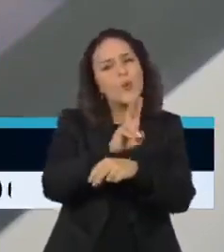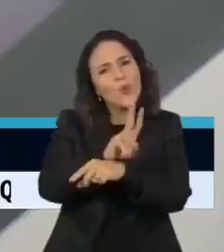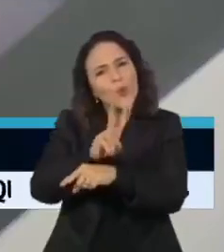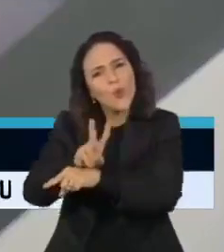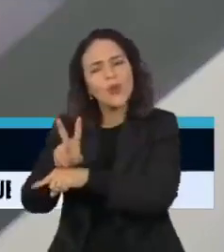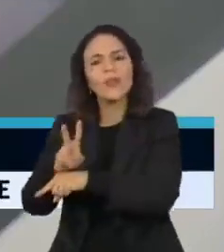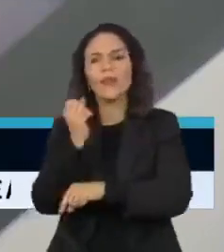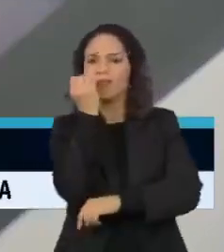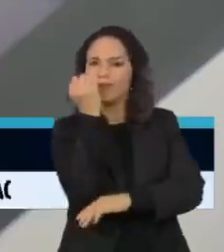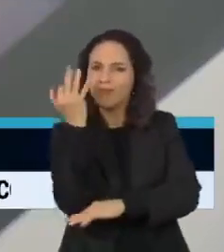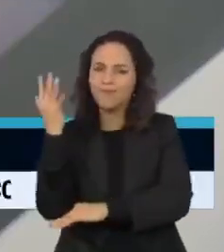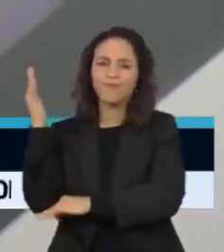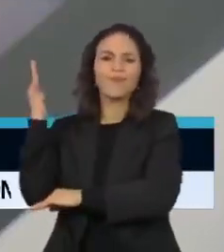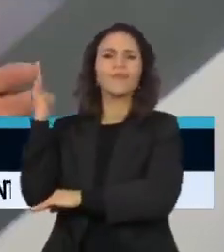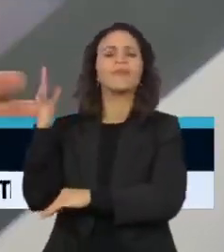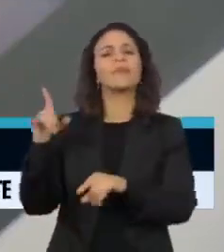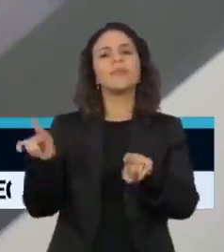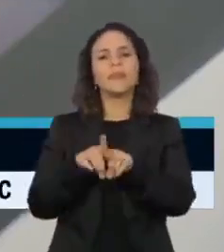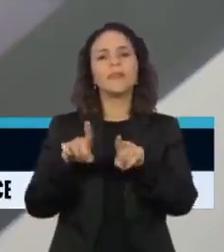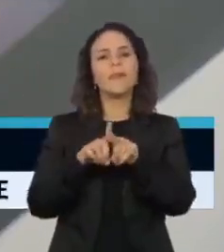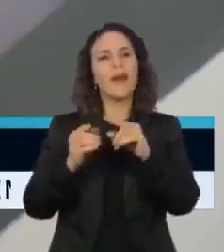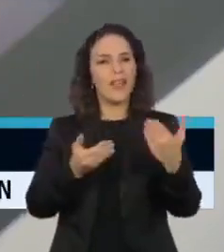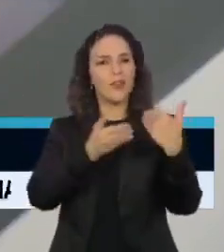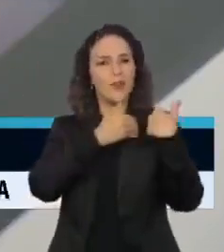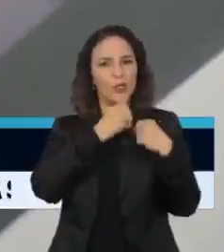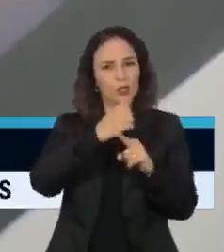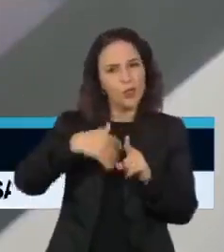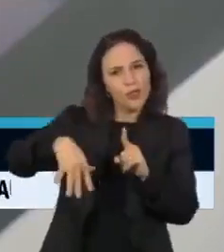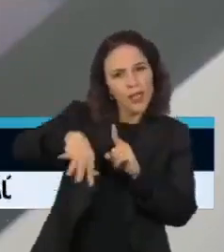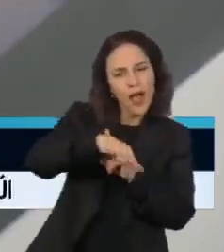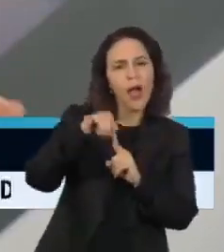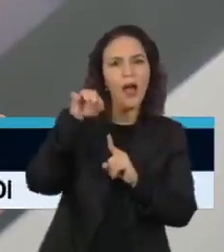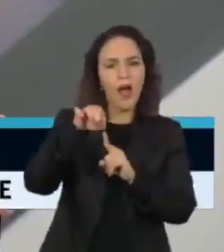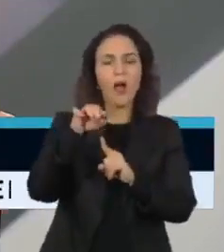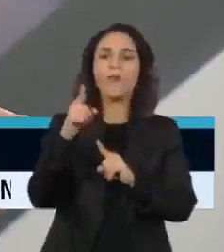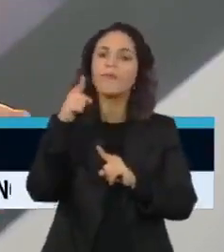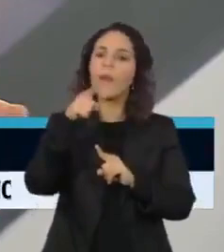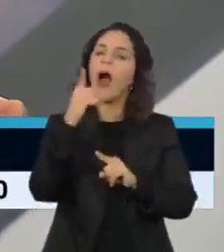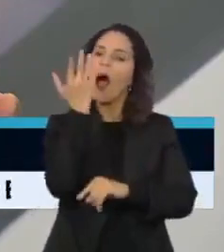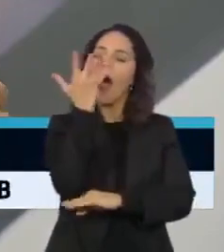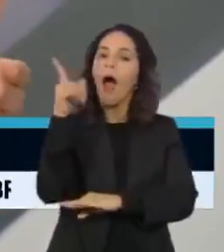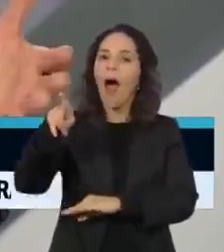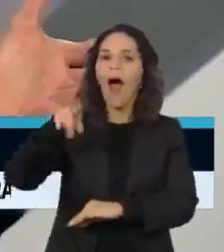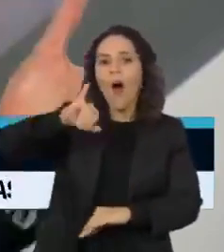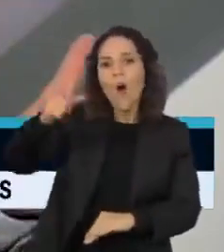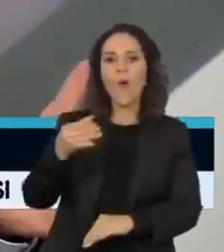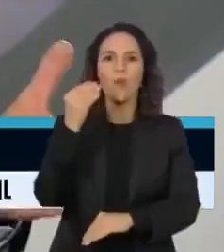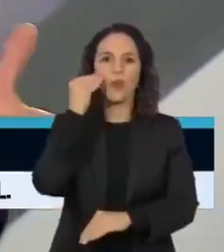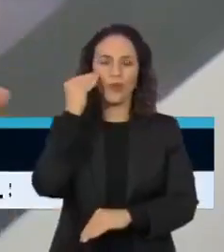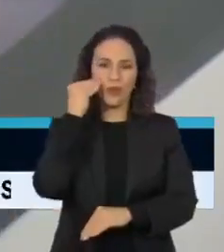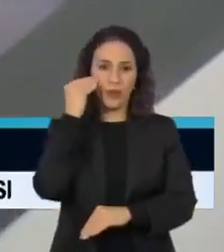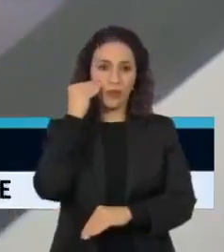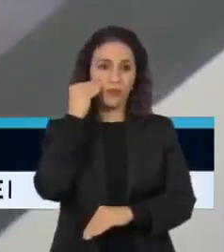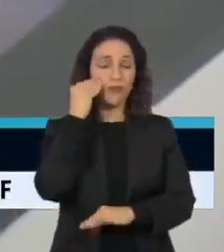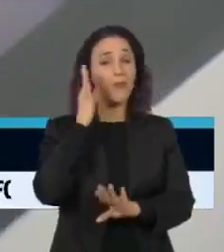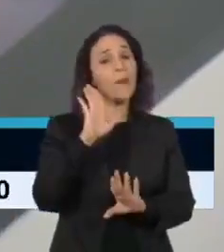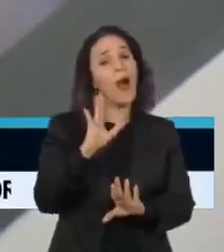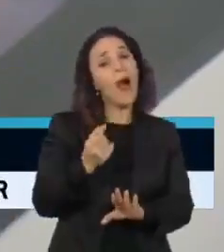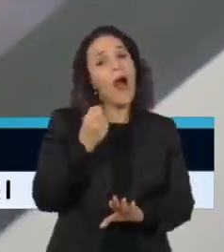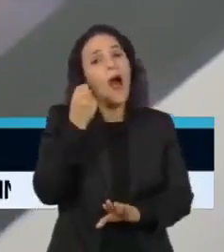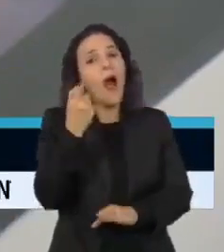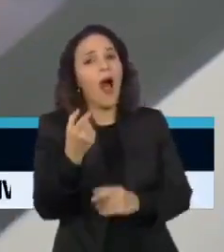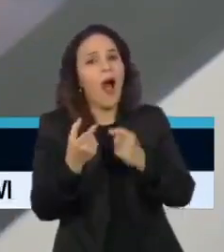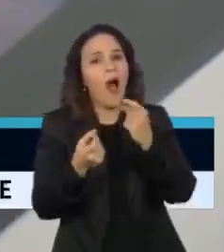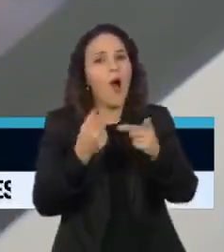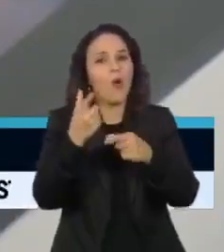responsabilidade social governança e tem mudado que ser até visto meio ambiente com uma oportunidade o nosso dores